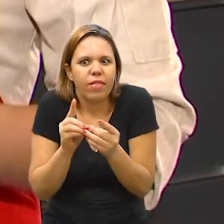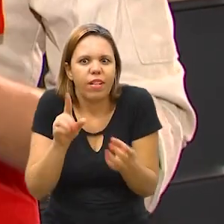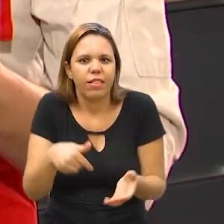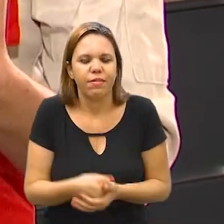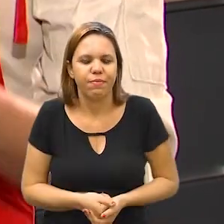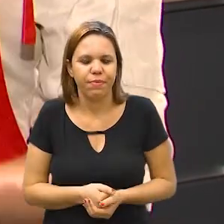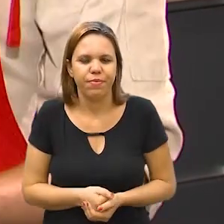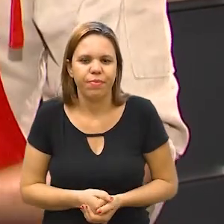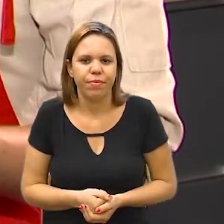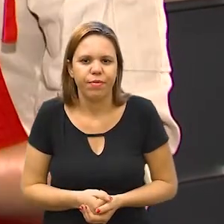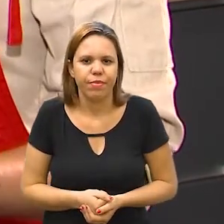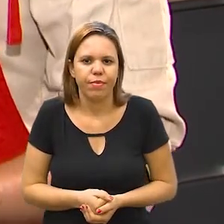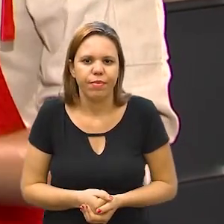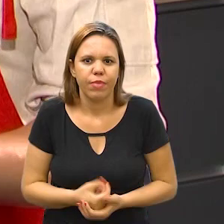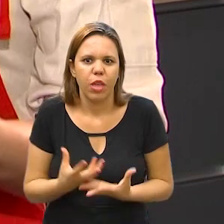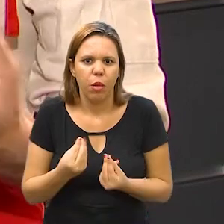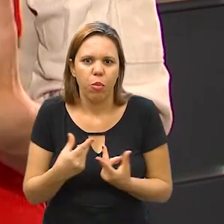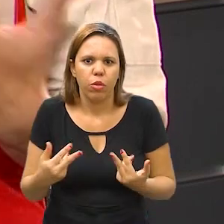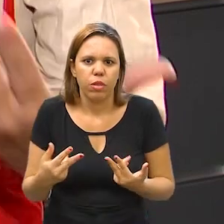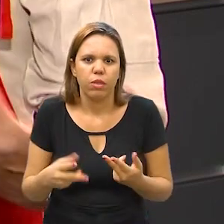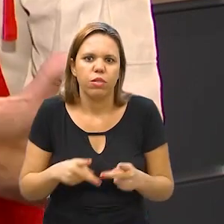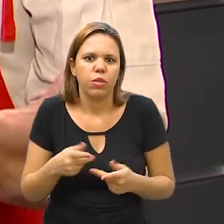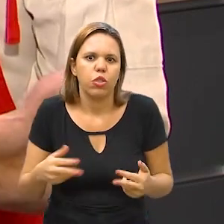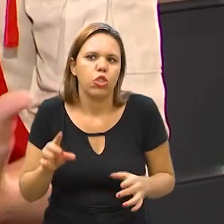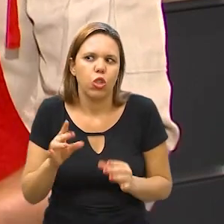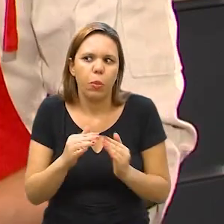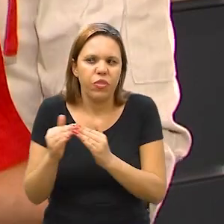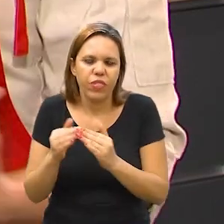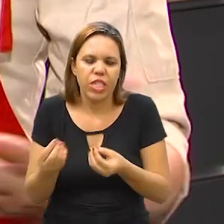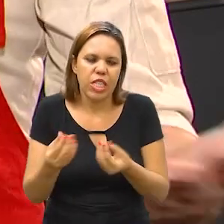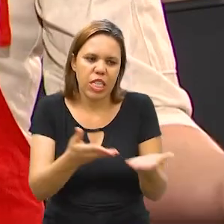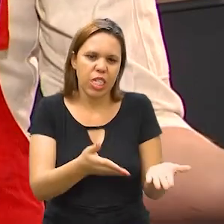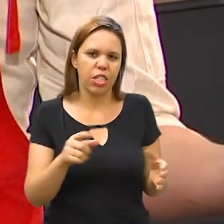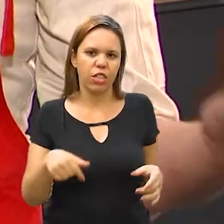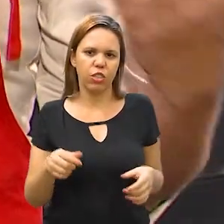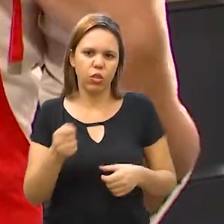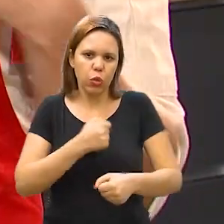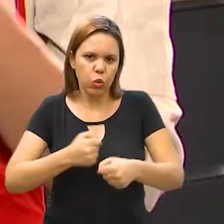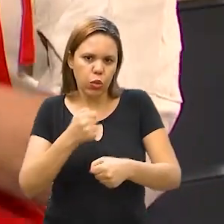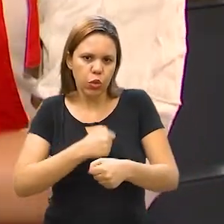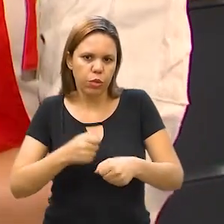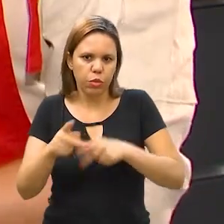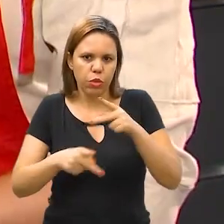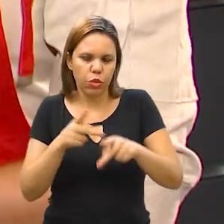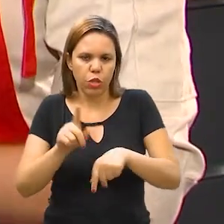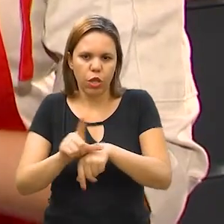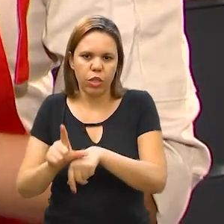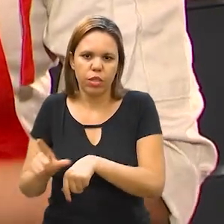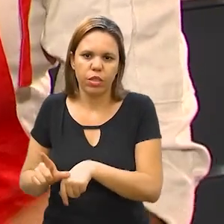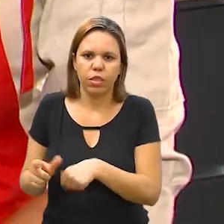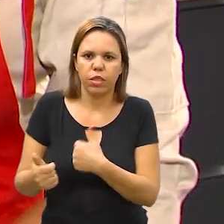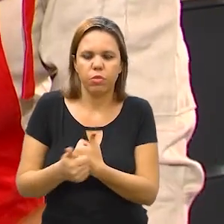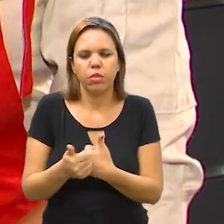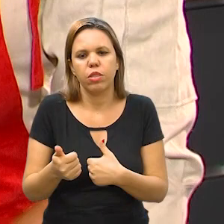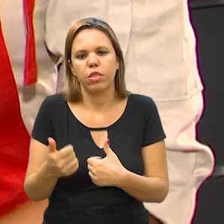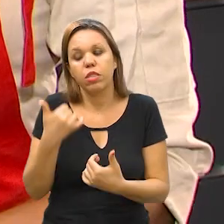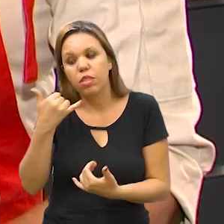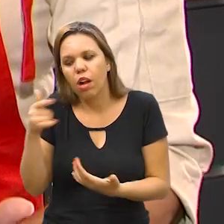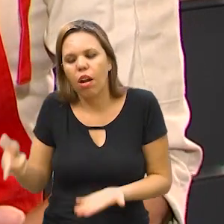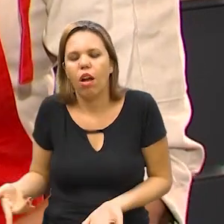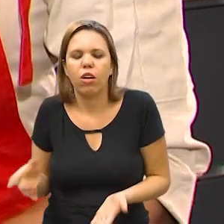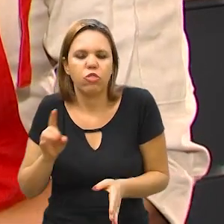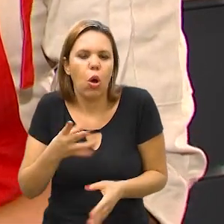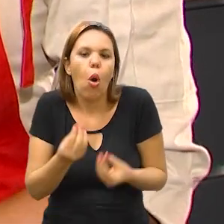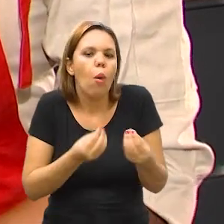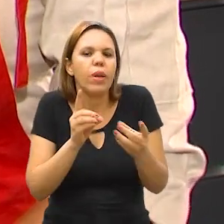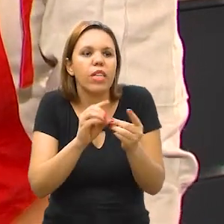atender. Eu só cozinho para os vizinhos mesmo aqui, para o pessoal da lotérica, para o pessoal da loja de celular. Eu não